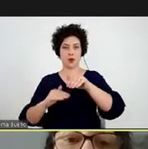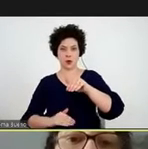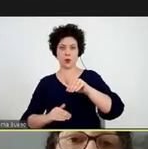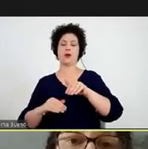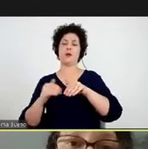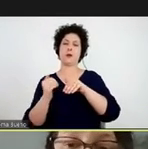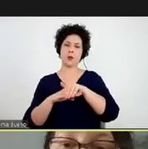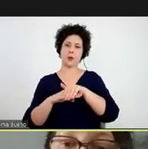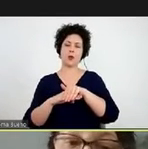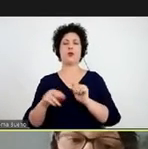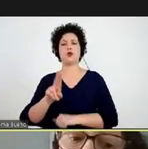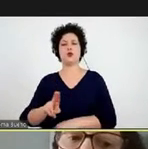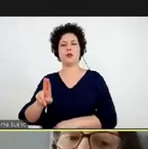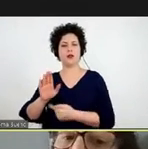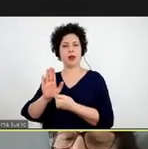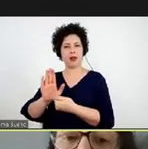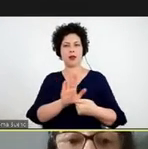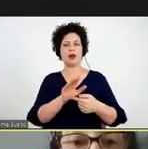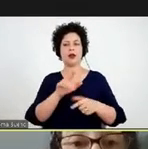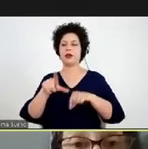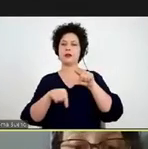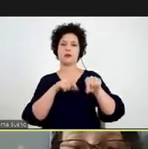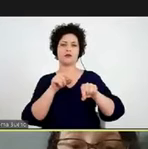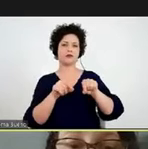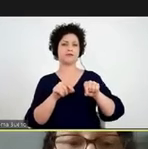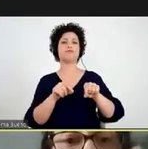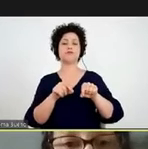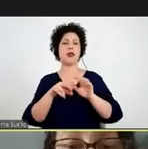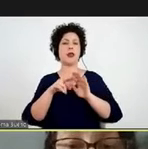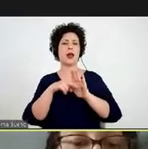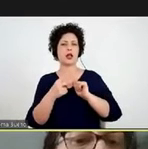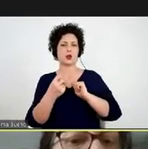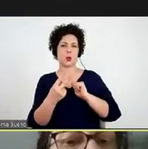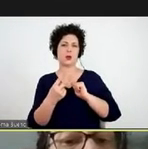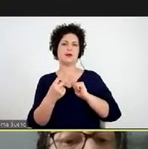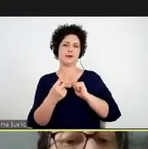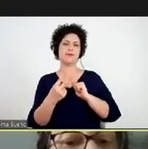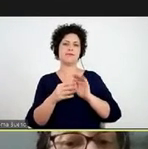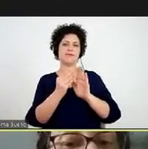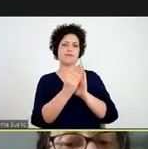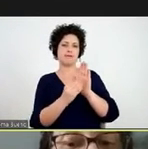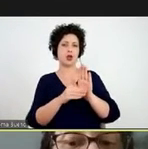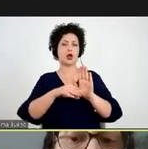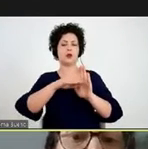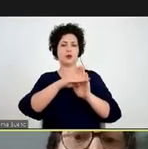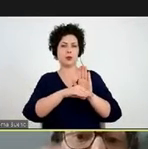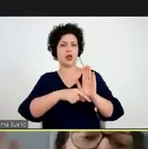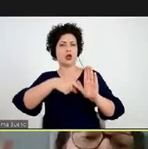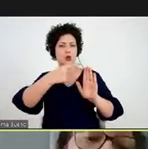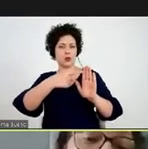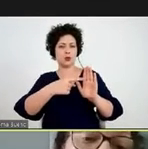universidade apresentadas aqui foram selecionadas a partir de 2 critérios. O primeiro, uma tentativa